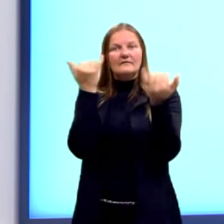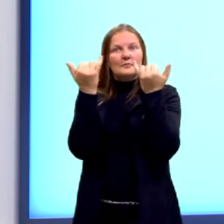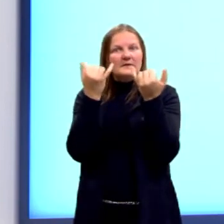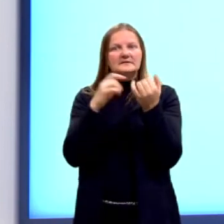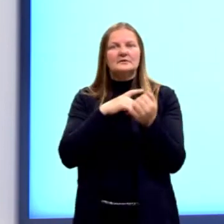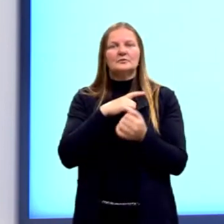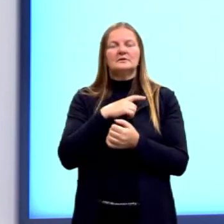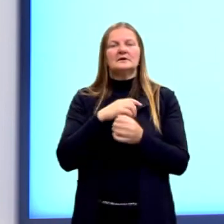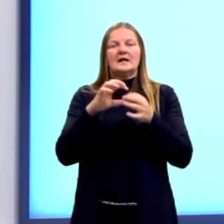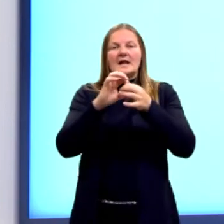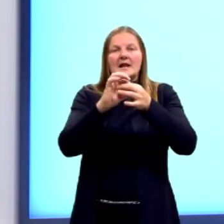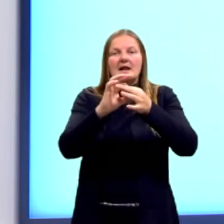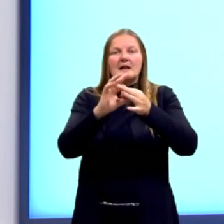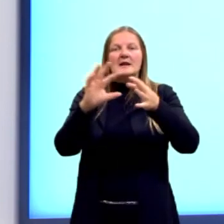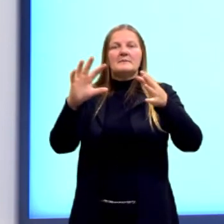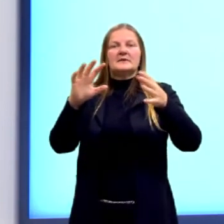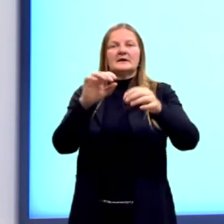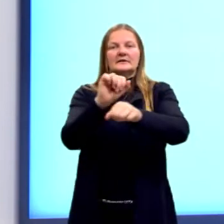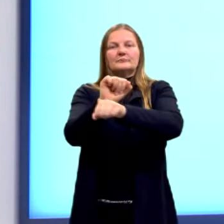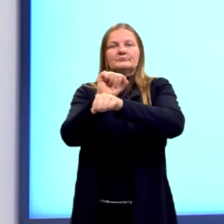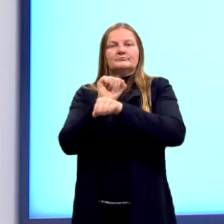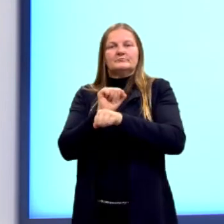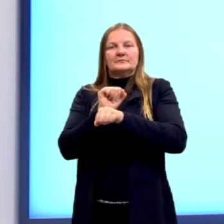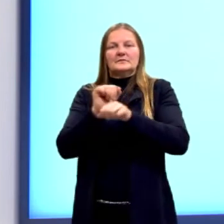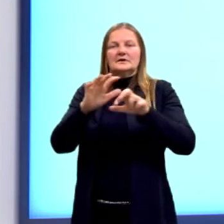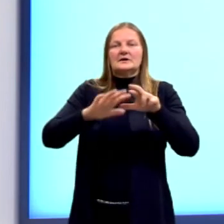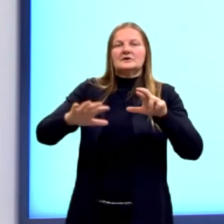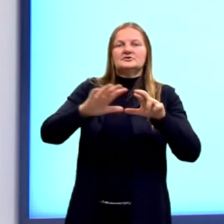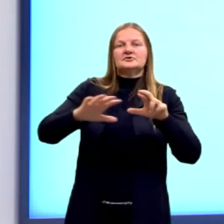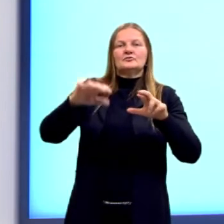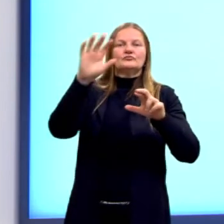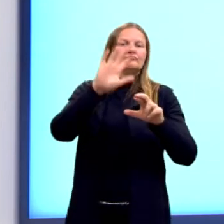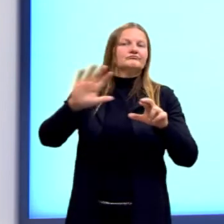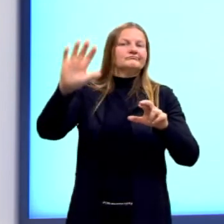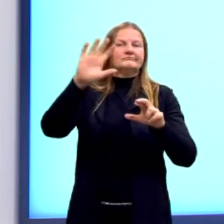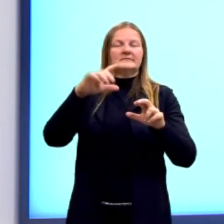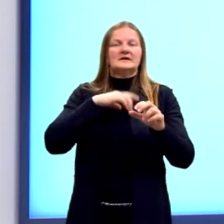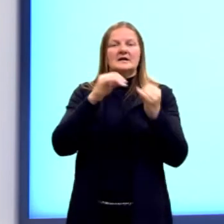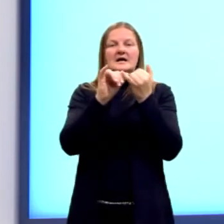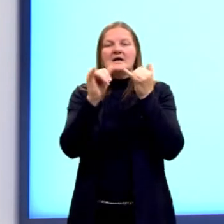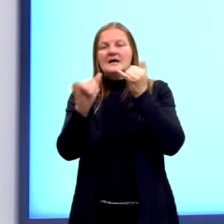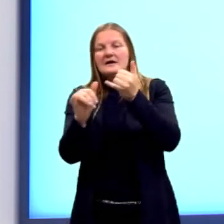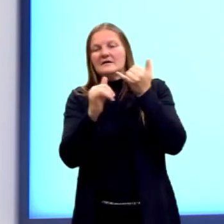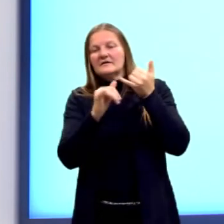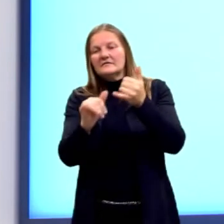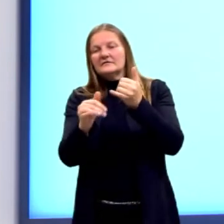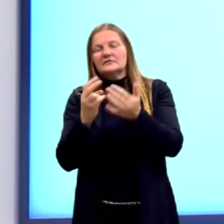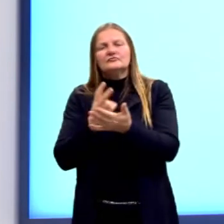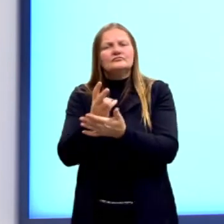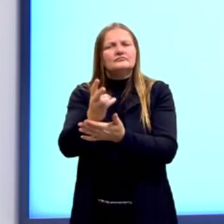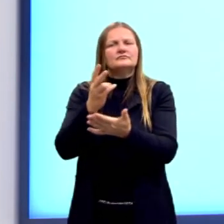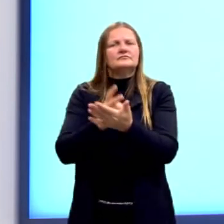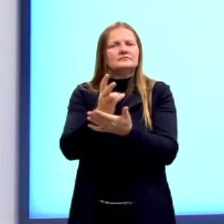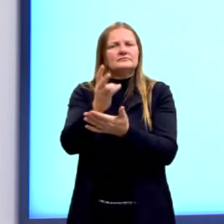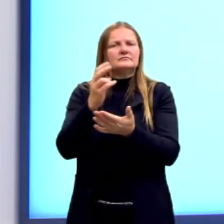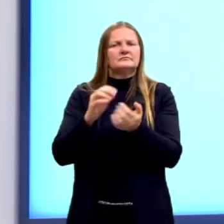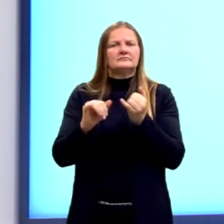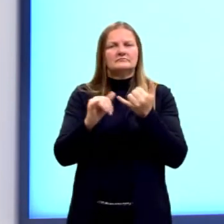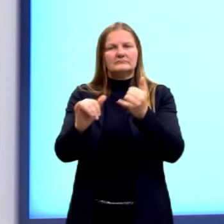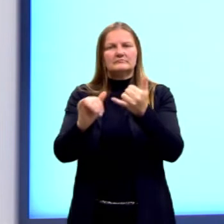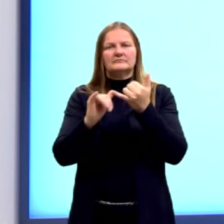é liberada a partir do repouso em uma região do espaço onde o campo elétrico é uniforme e constante